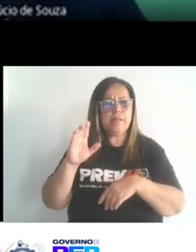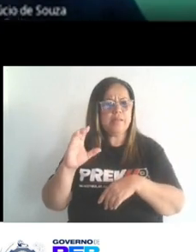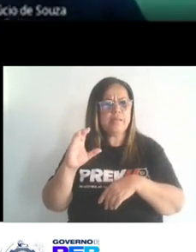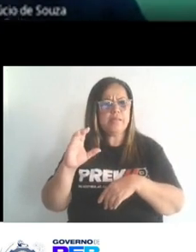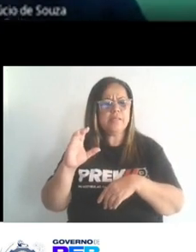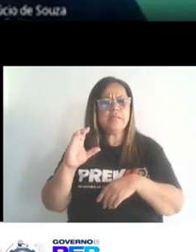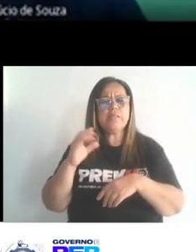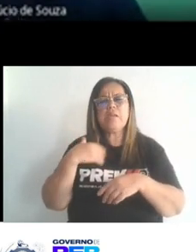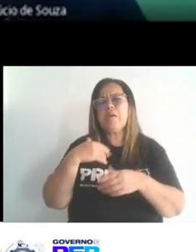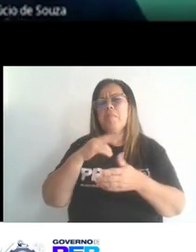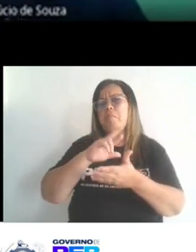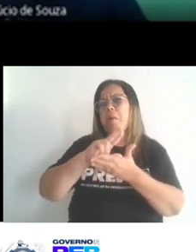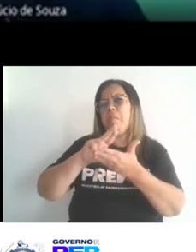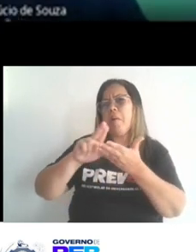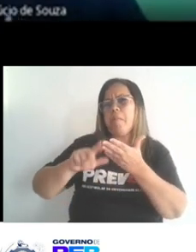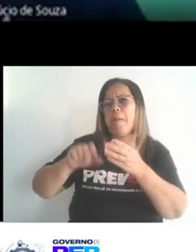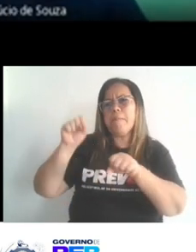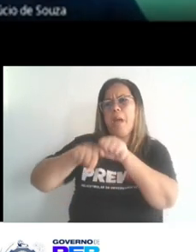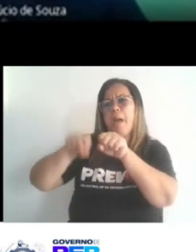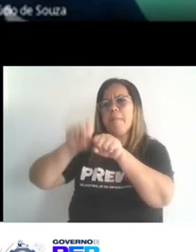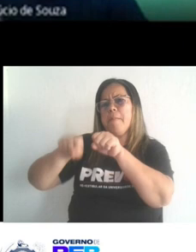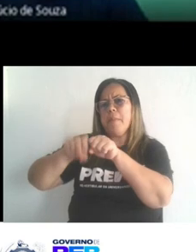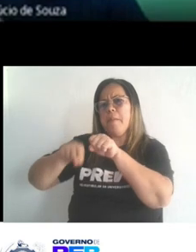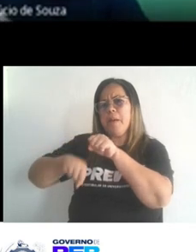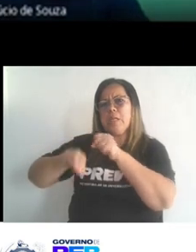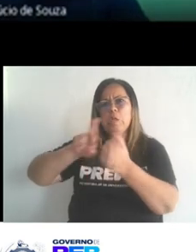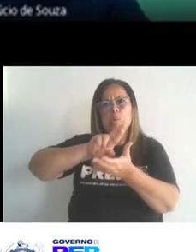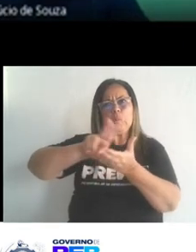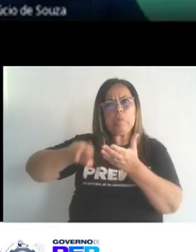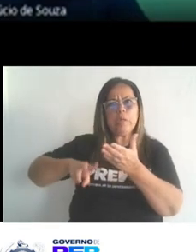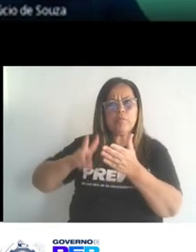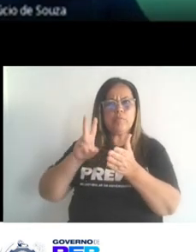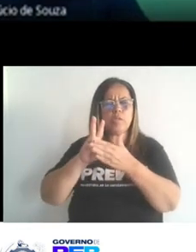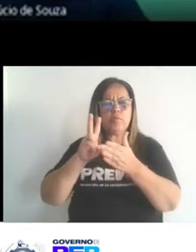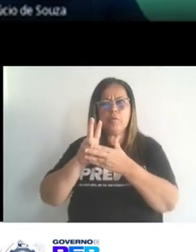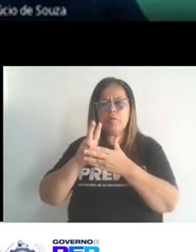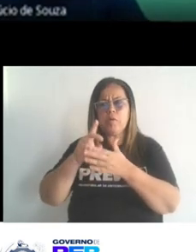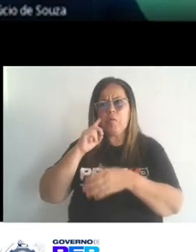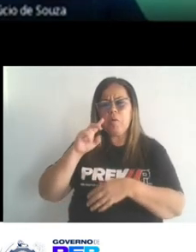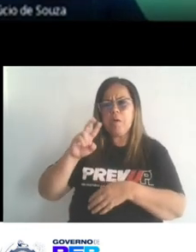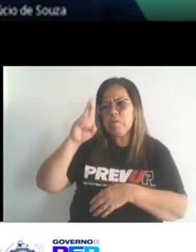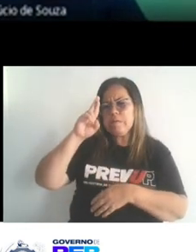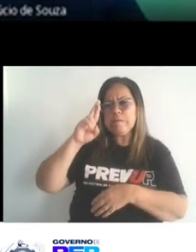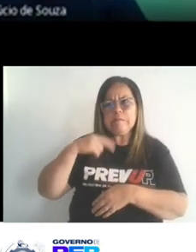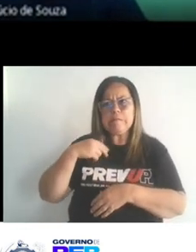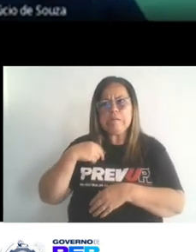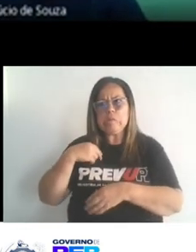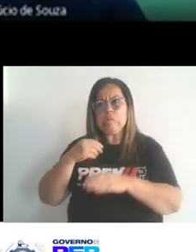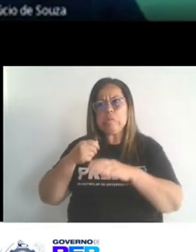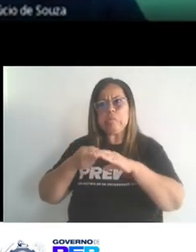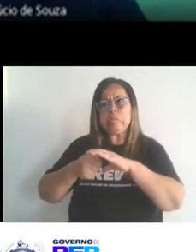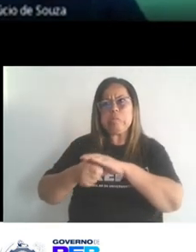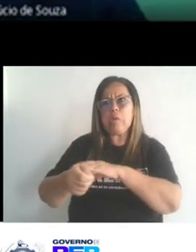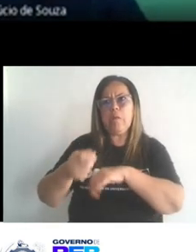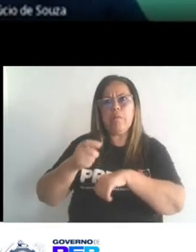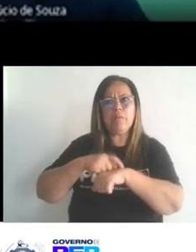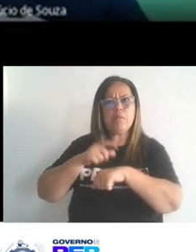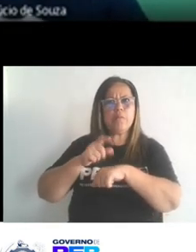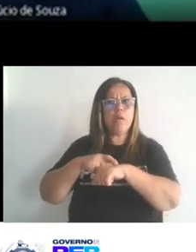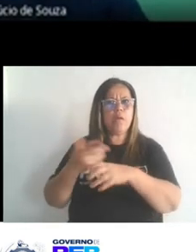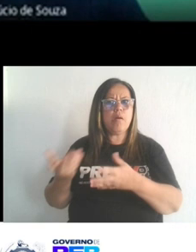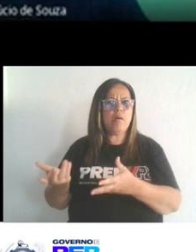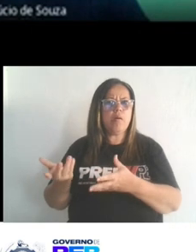indígenas isso fez com que senhores de engenho considerassem arriscar de investir tempo e capital na mão de obra indígena